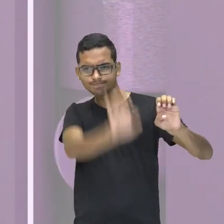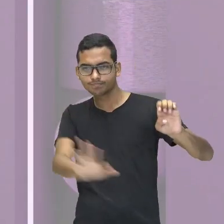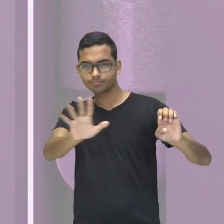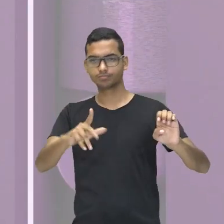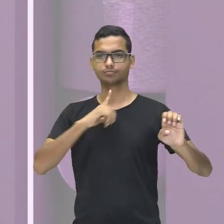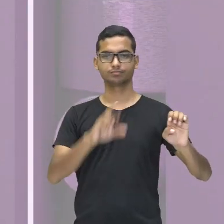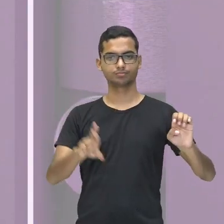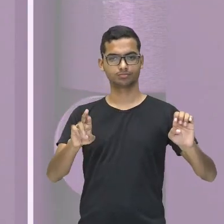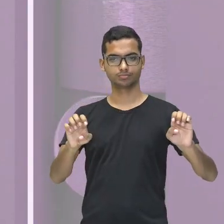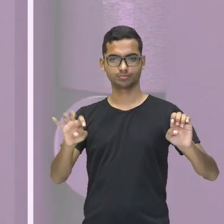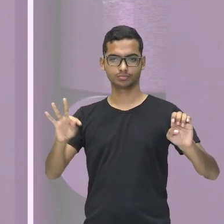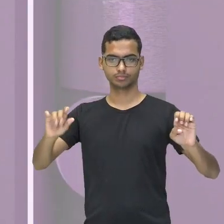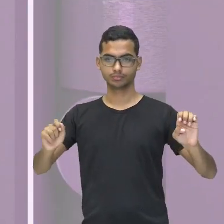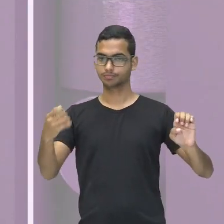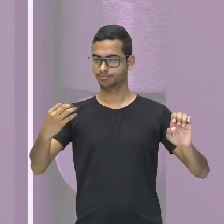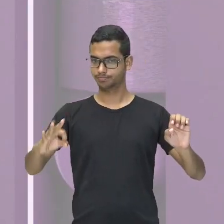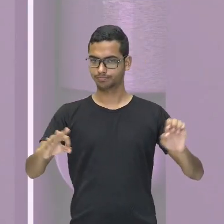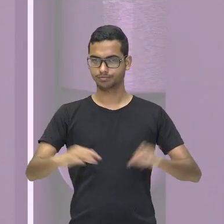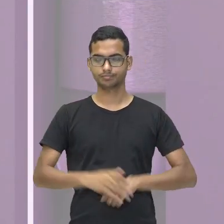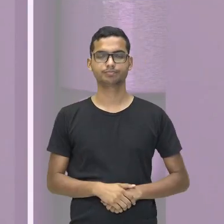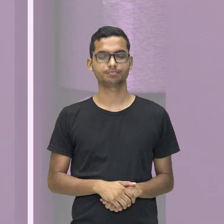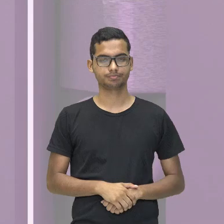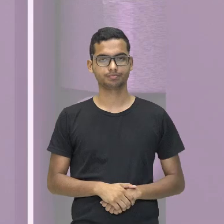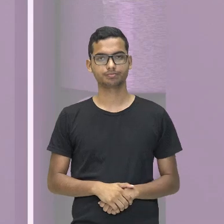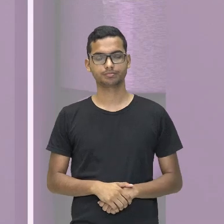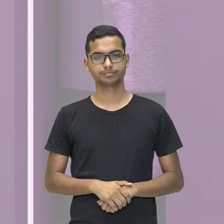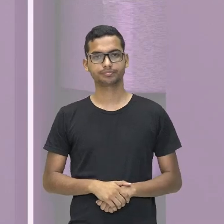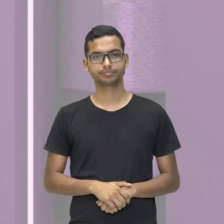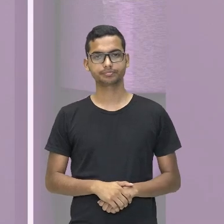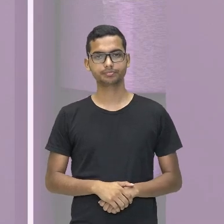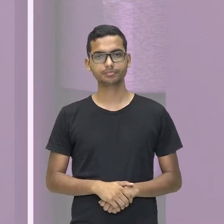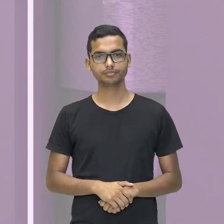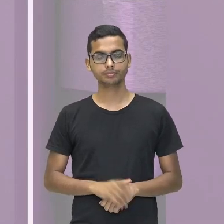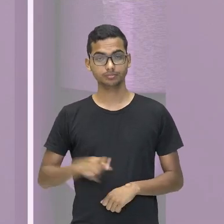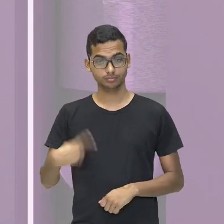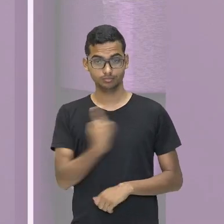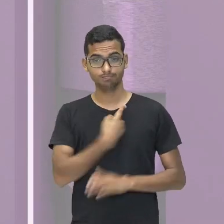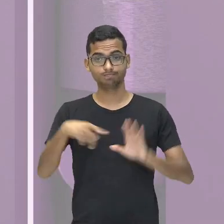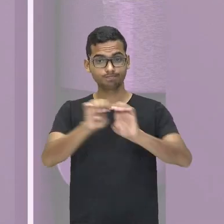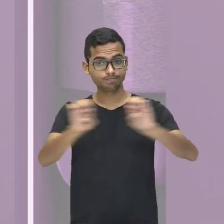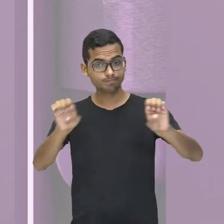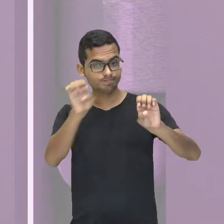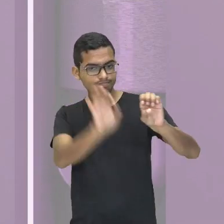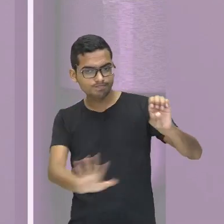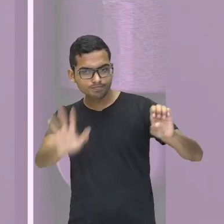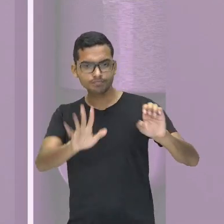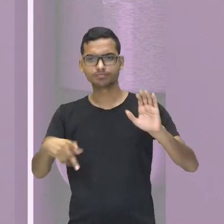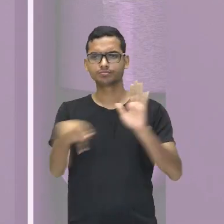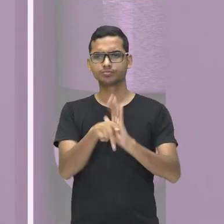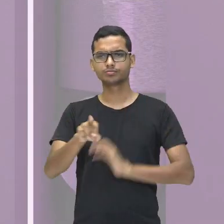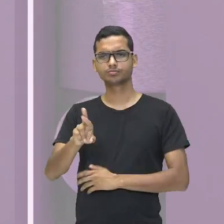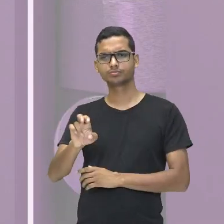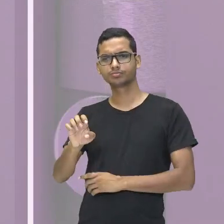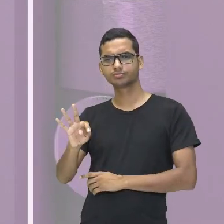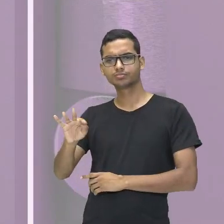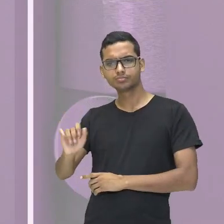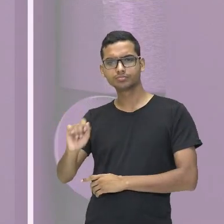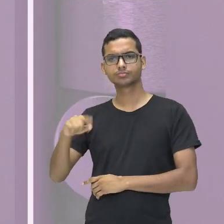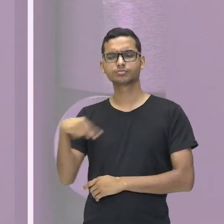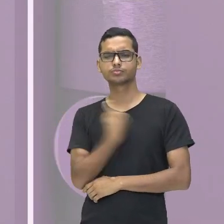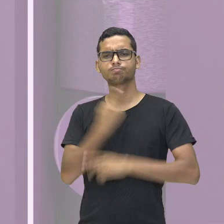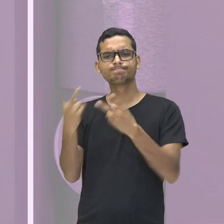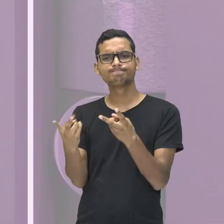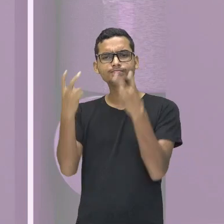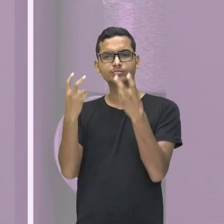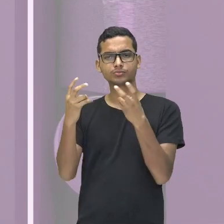reta, tá bom? Então, quando a gente tem a equação geral da reta, a gente vai apenas